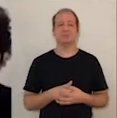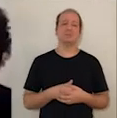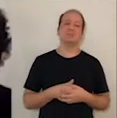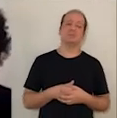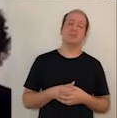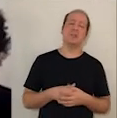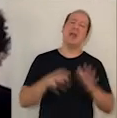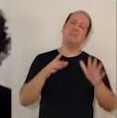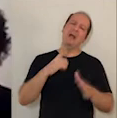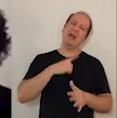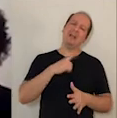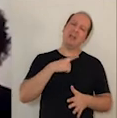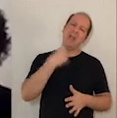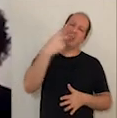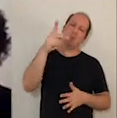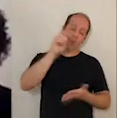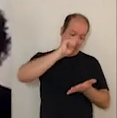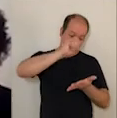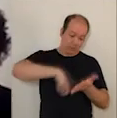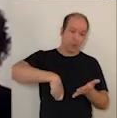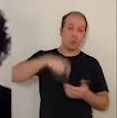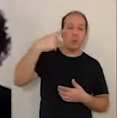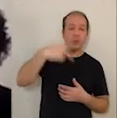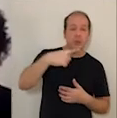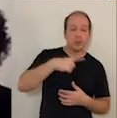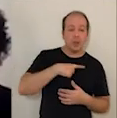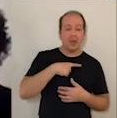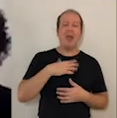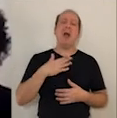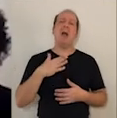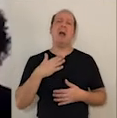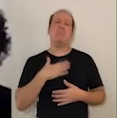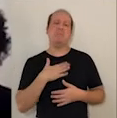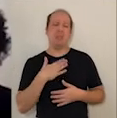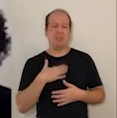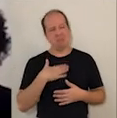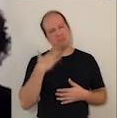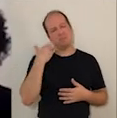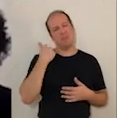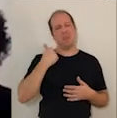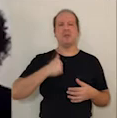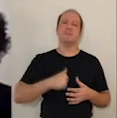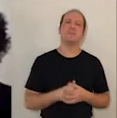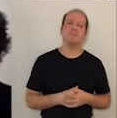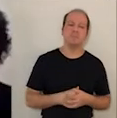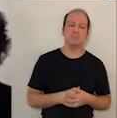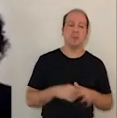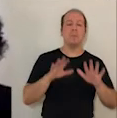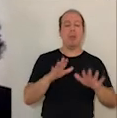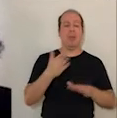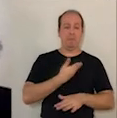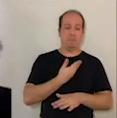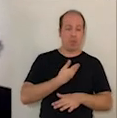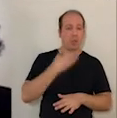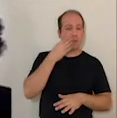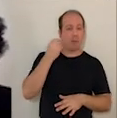Mas tem a tua assinatura nele? Vim a saber que meu... próprio amigo Volpone estava